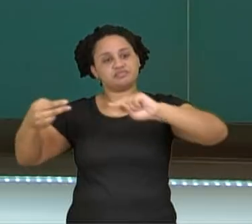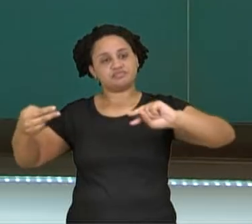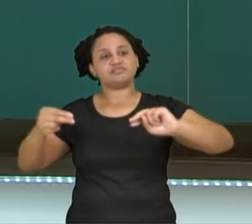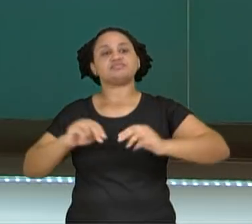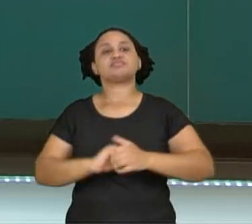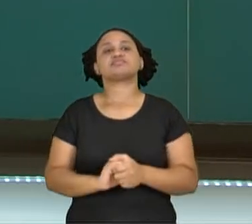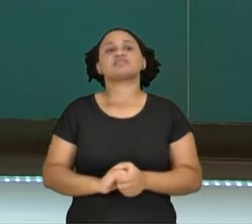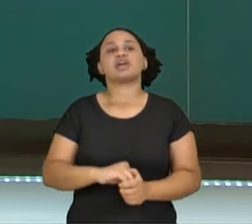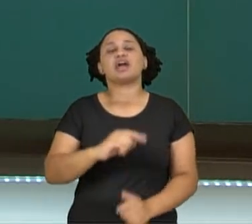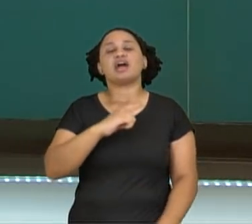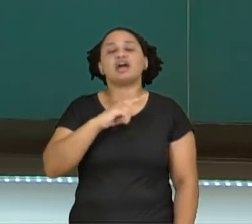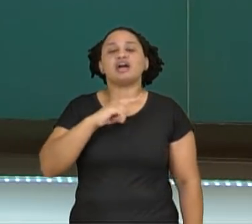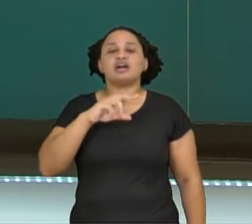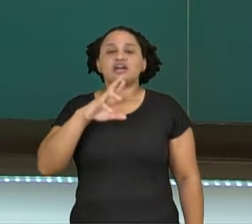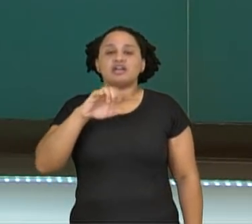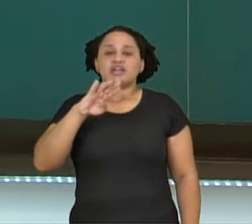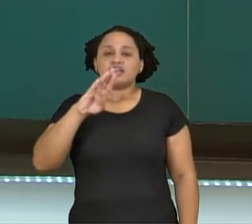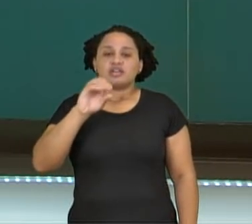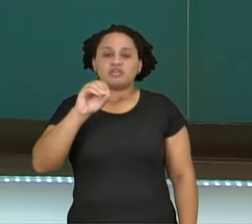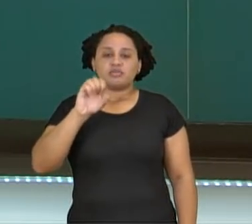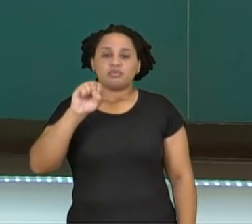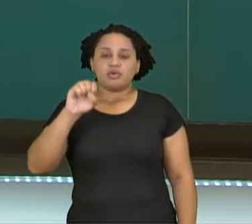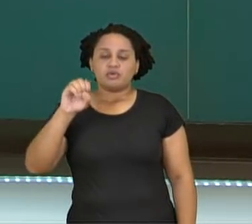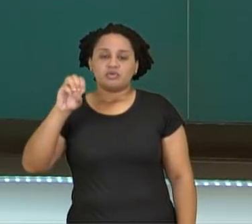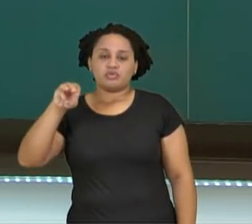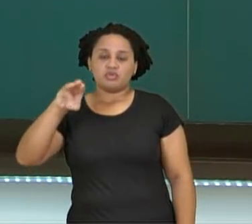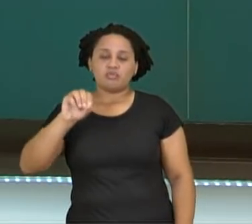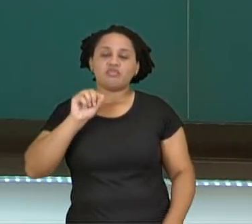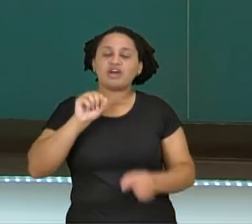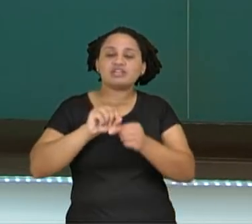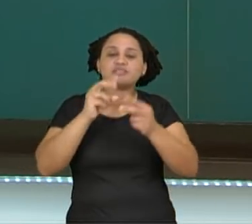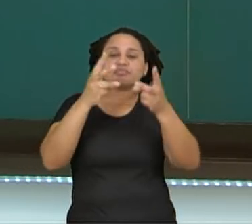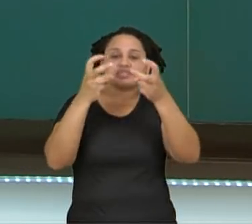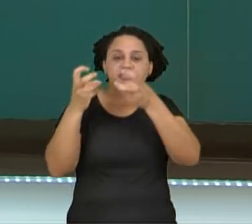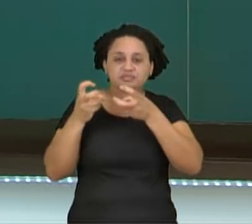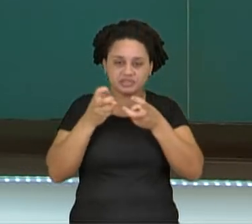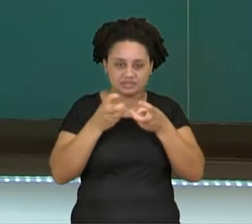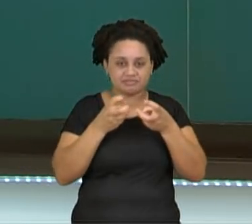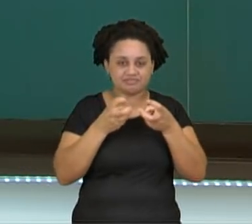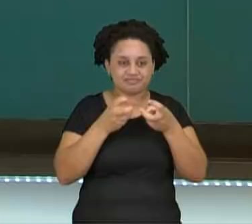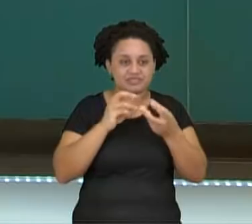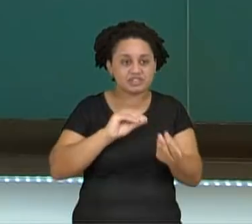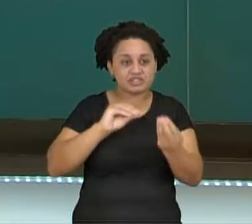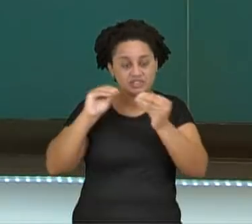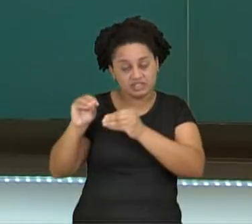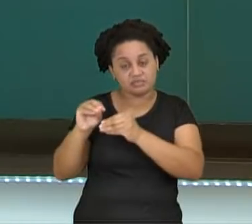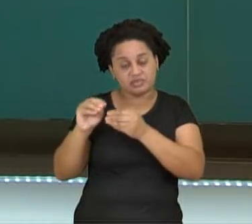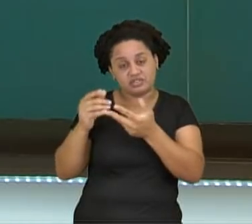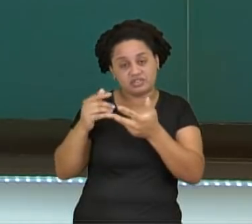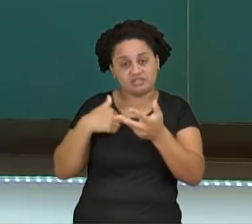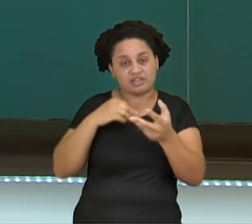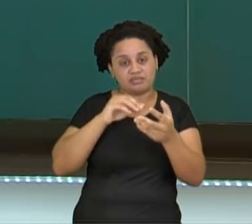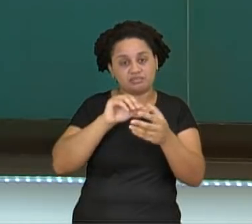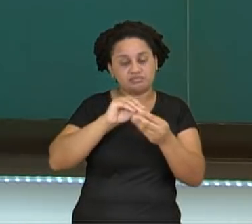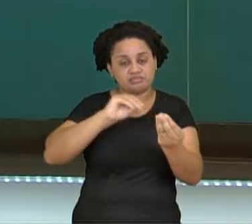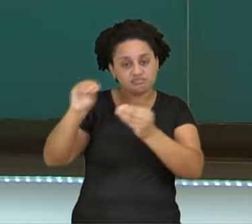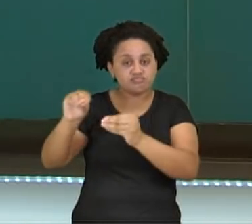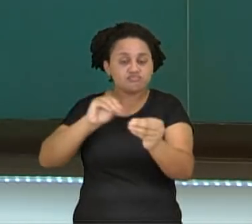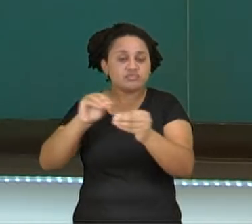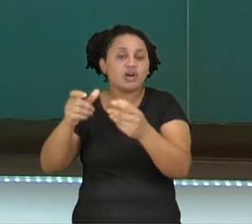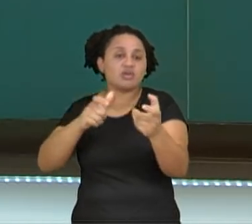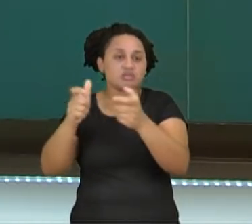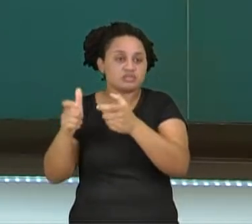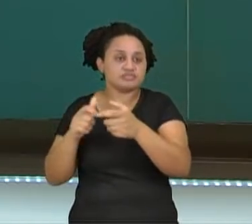né, ele faz essa leitura do códon. E o transportador, então, vai trazendo esses aminoácidos. Cada códon é formado por 3